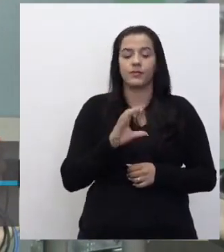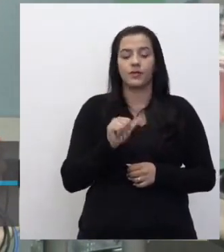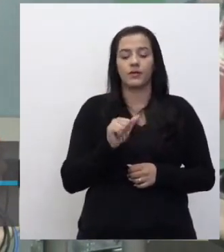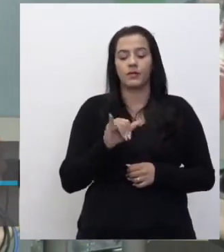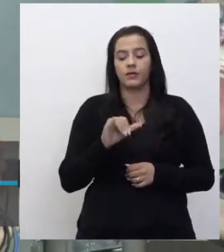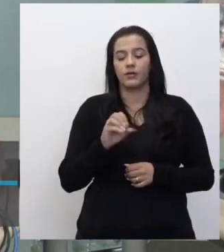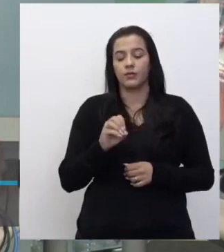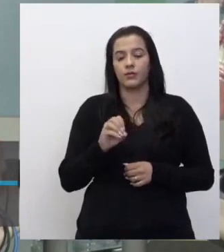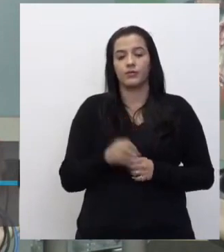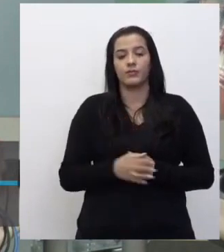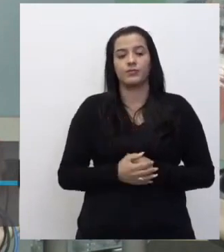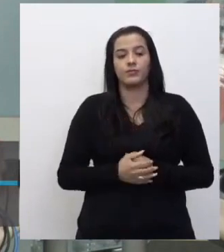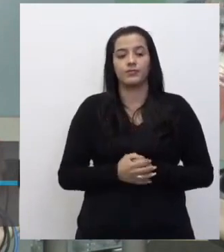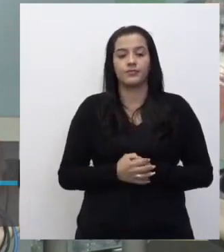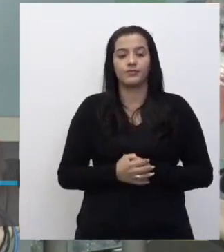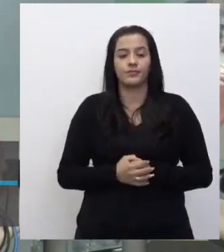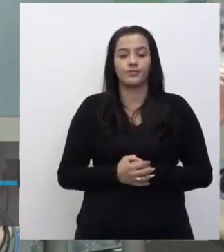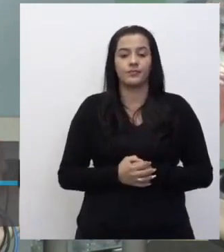Rosângela, respondeu